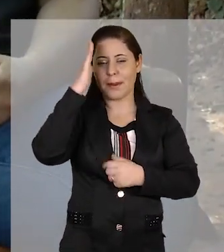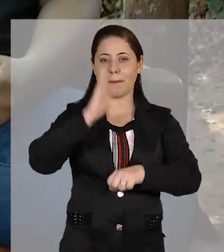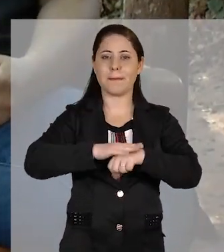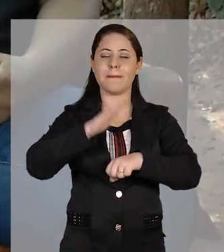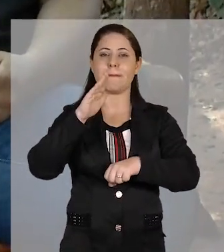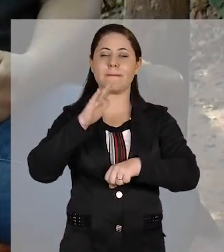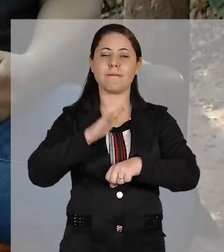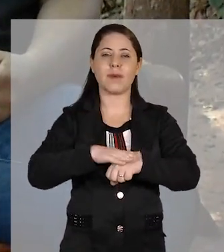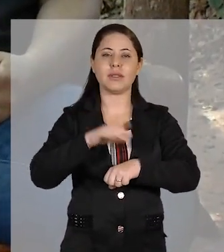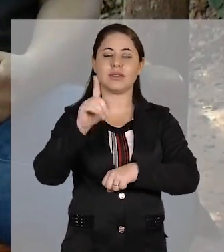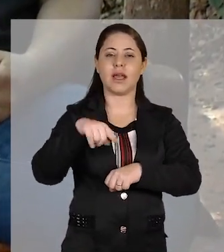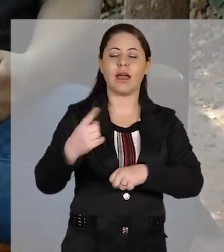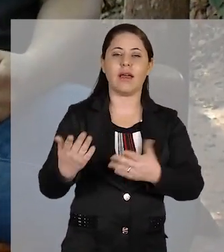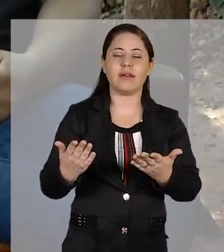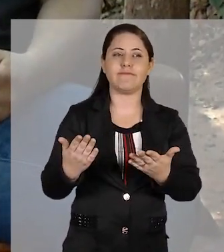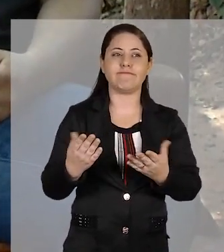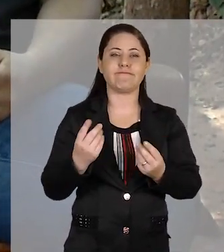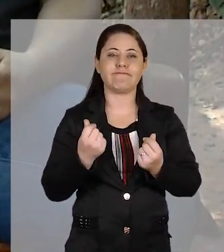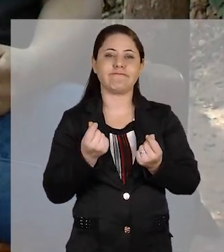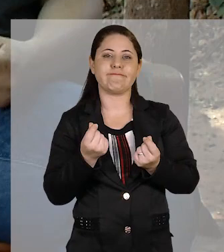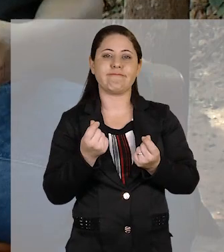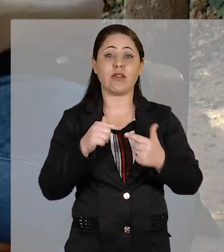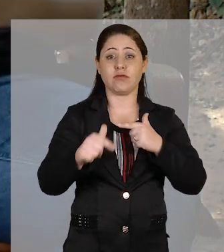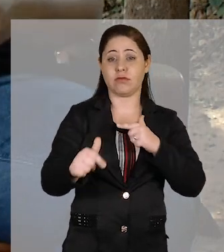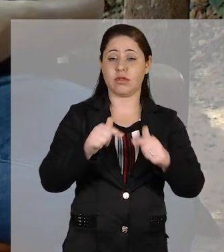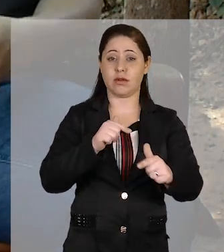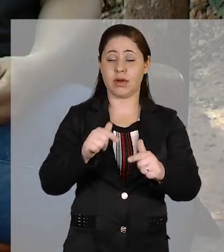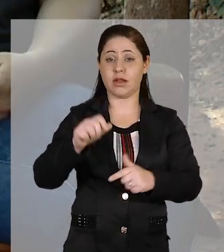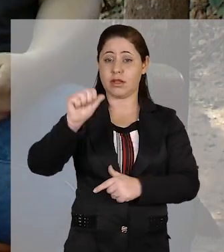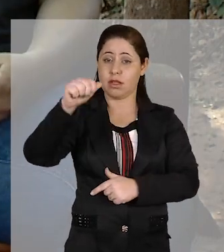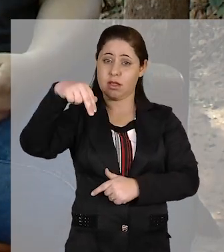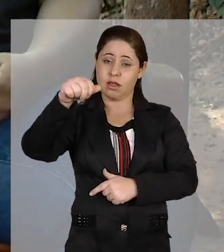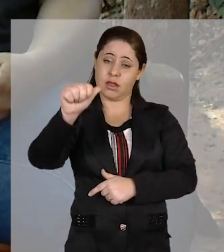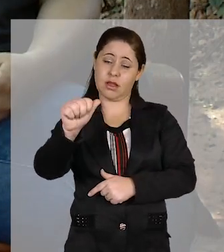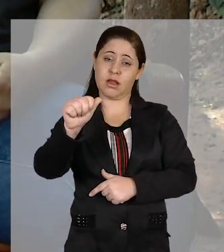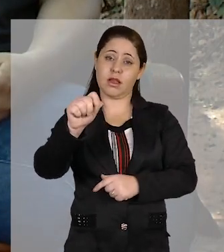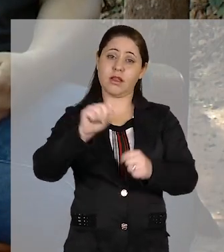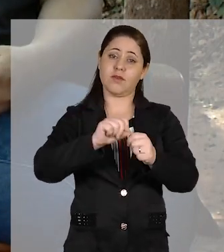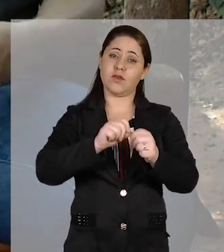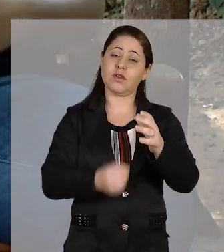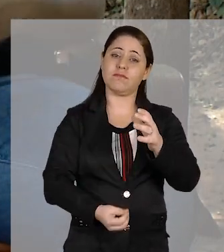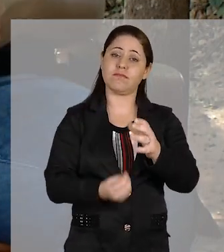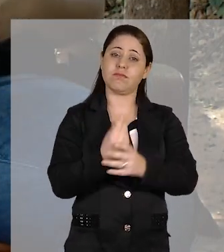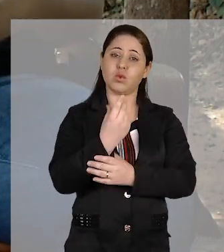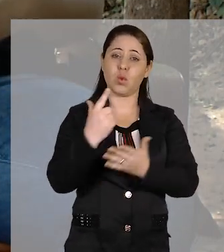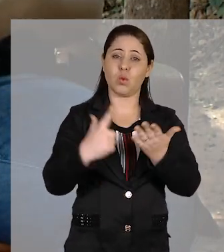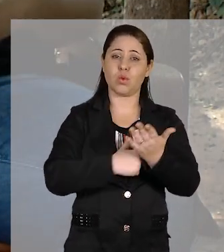né, sobre esse trabalho que a Ana desenvolveu